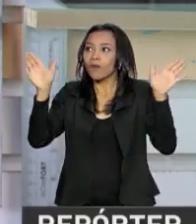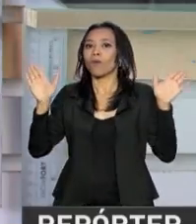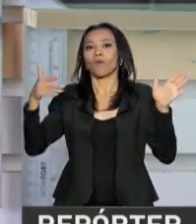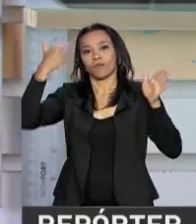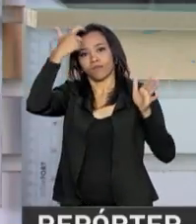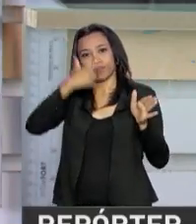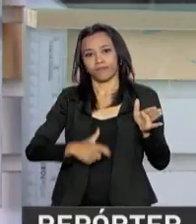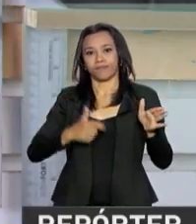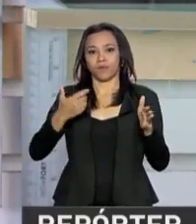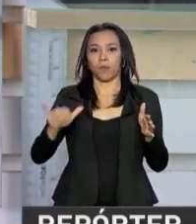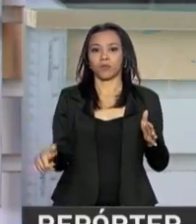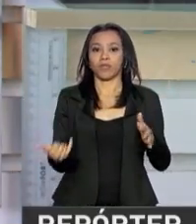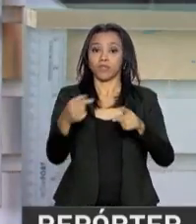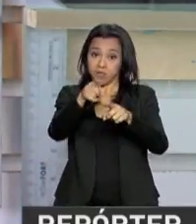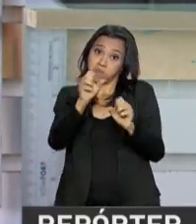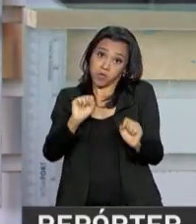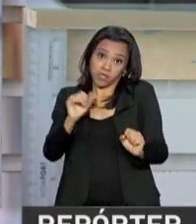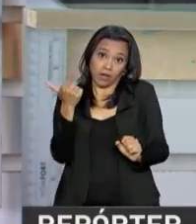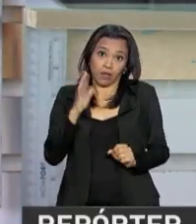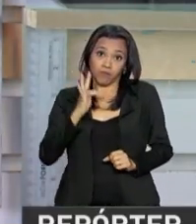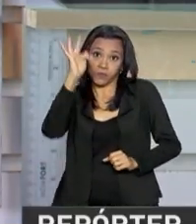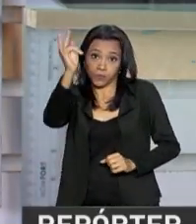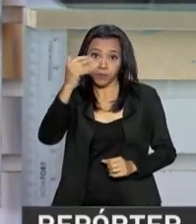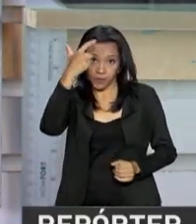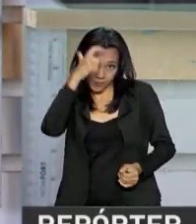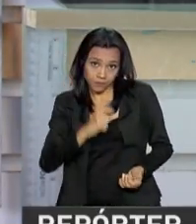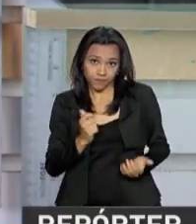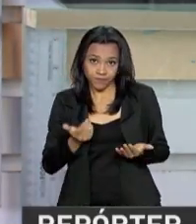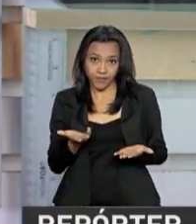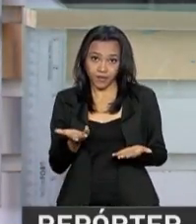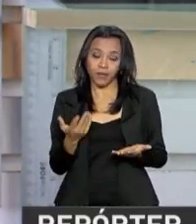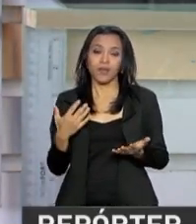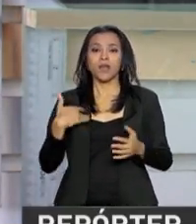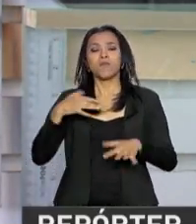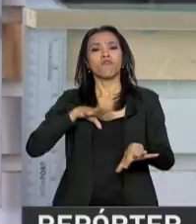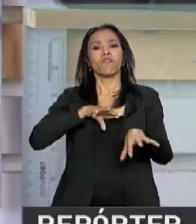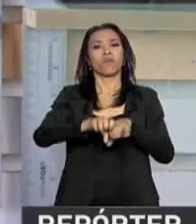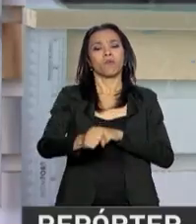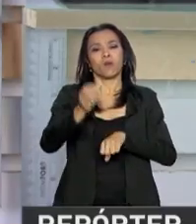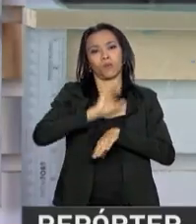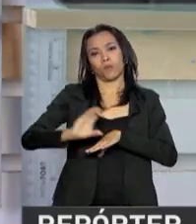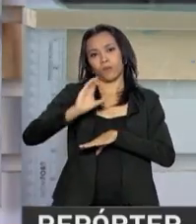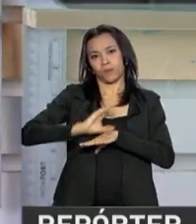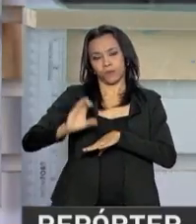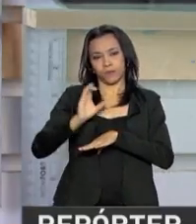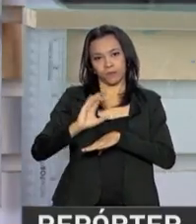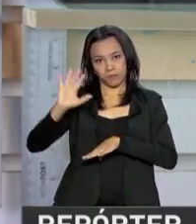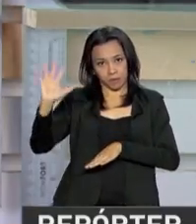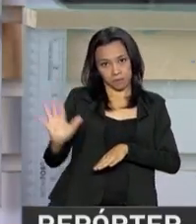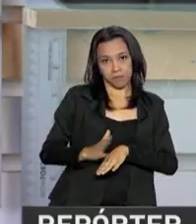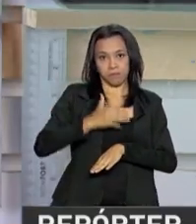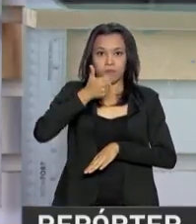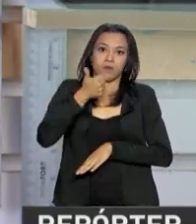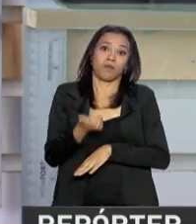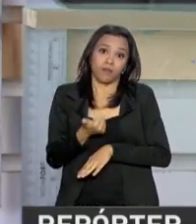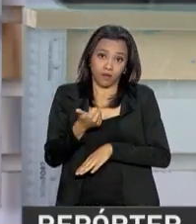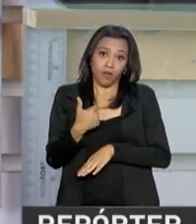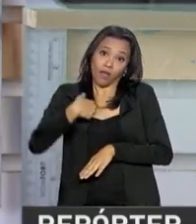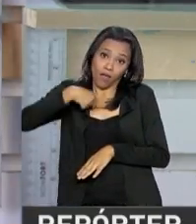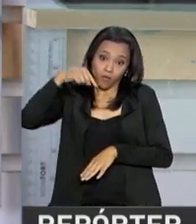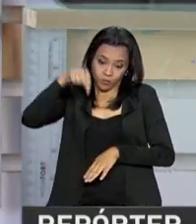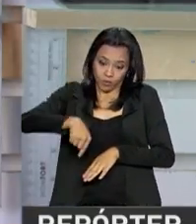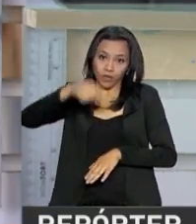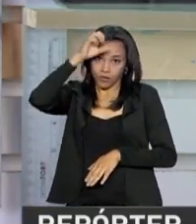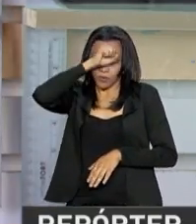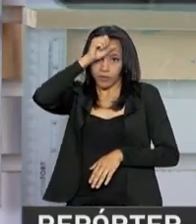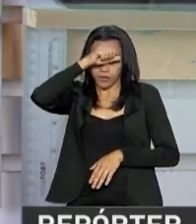aqui pode ser útil no futuro, claro, né? Me formar em algum curso para melhorar isso que eu estou aprendendo aqui,